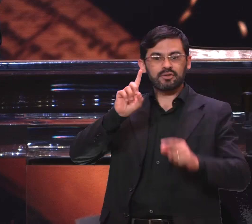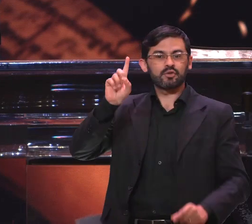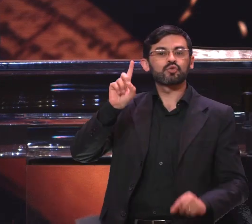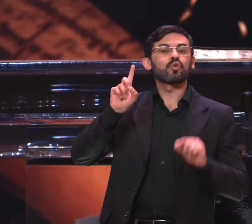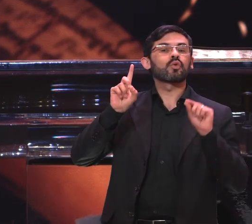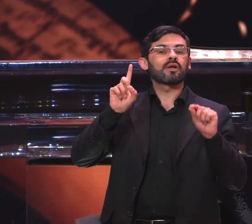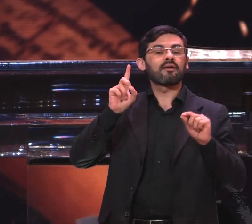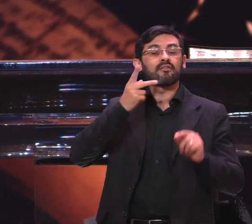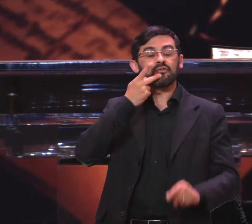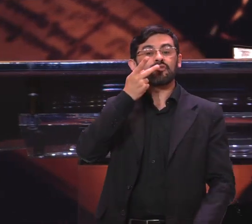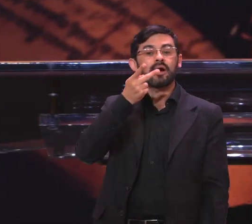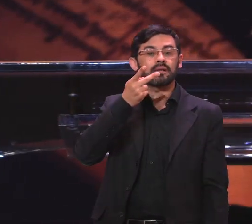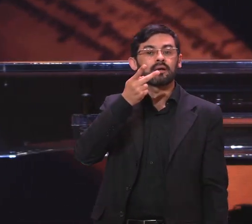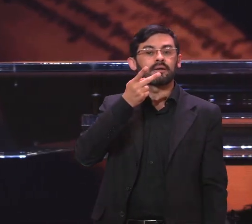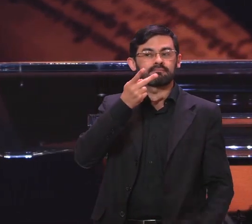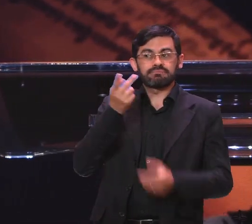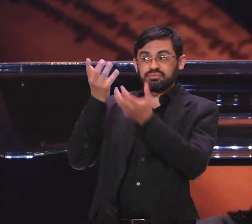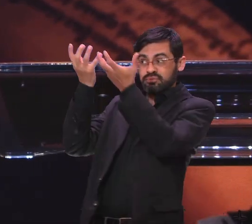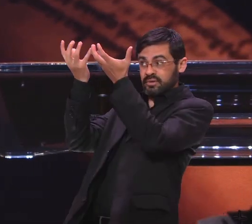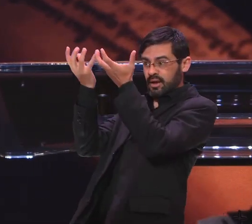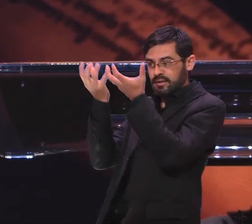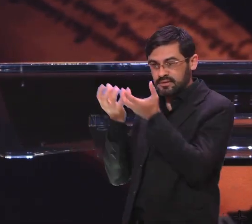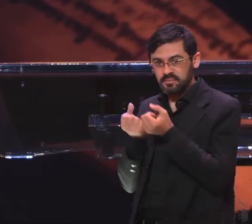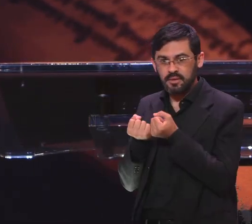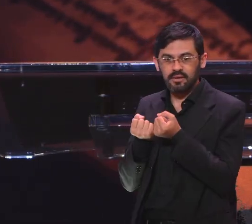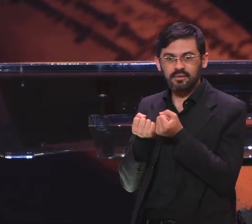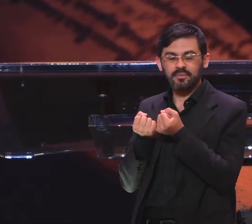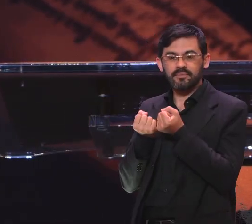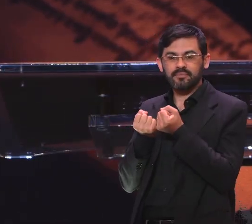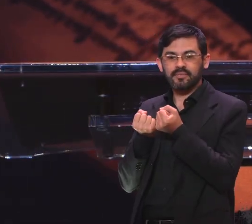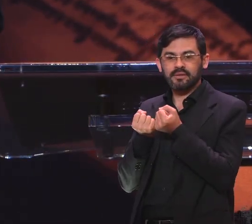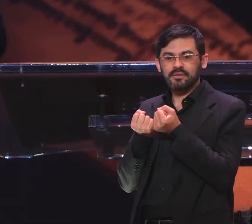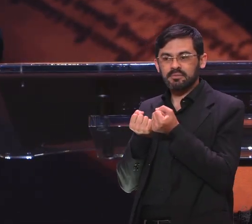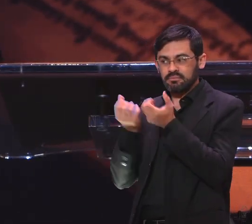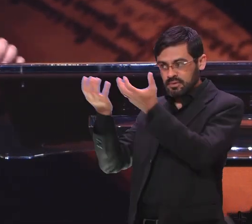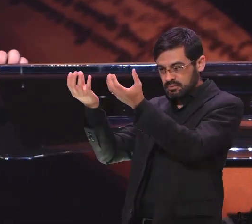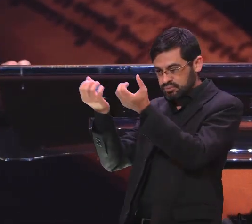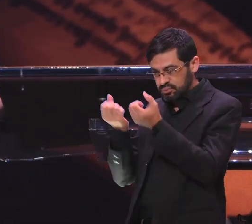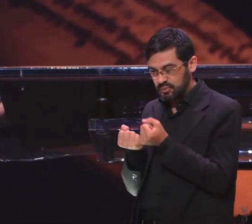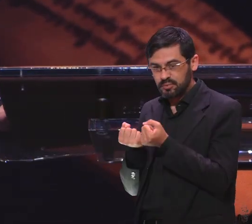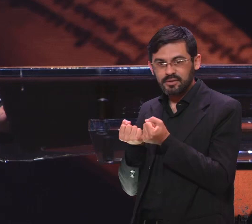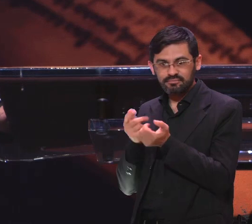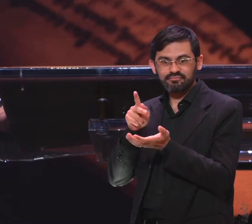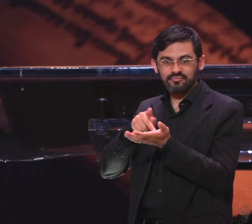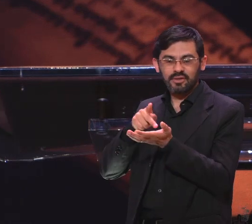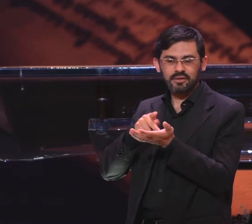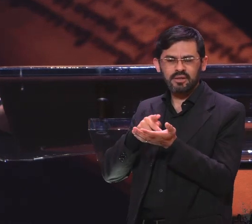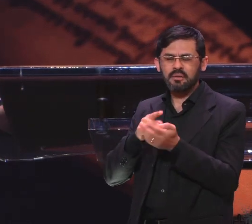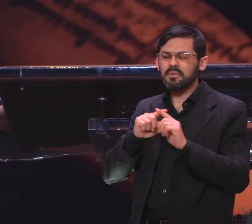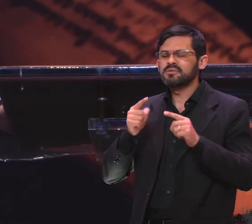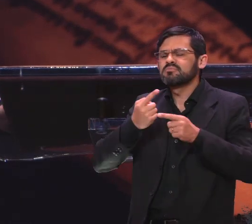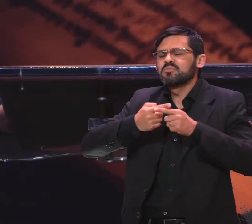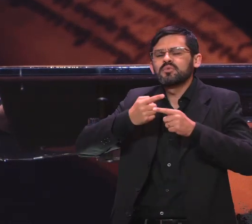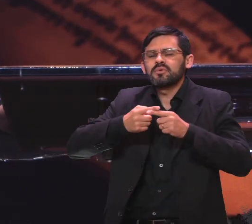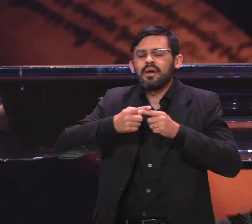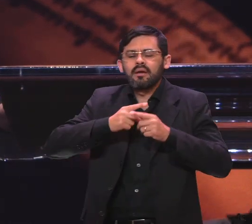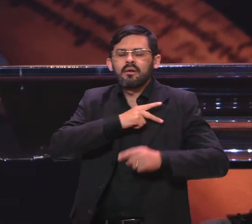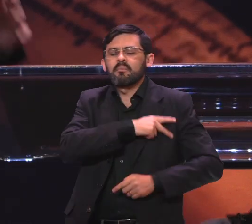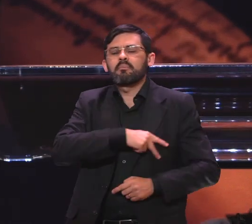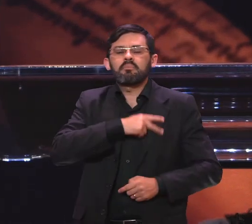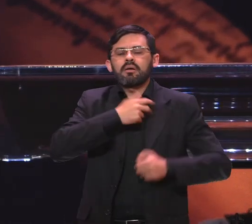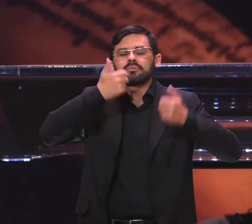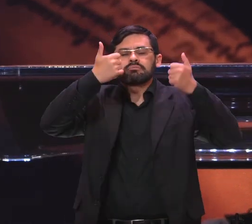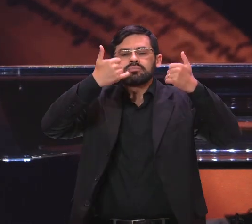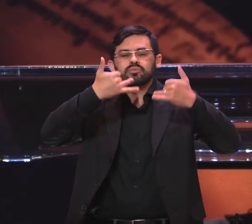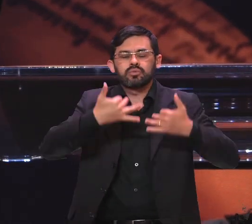fala sobre receber ou tomar de alguém. Por quê? Porque